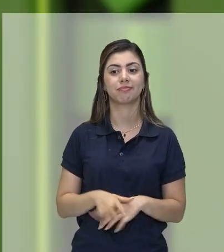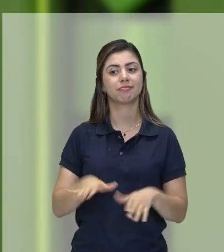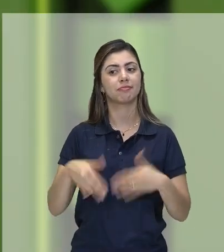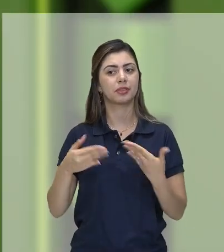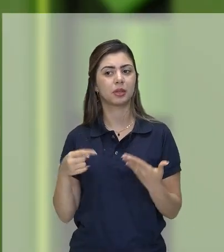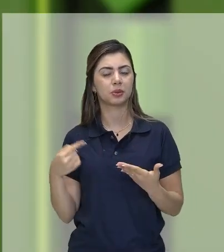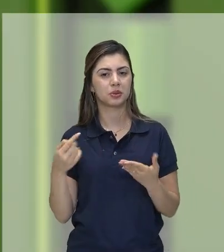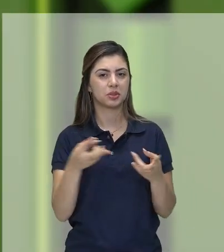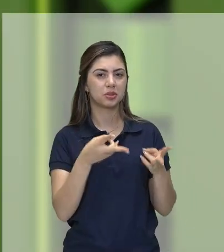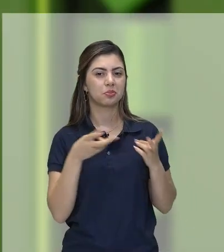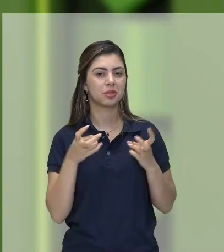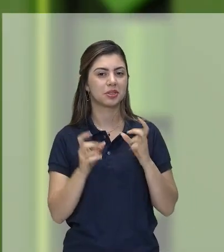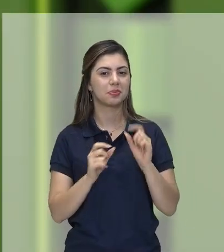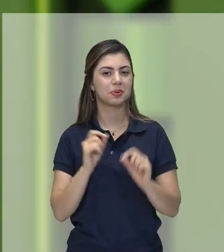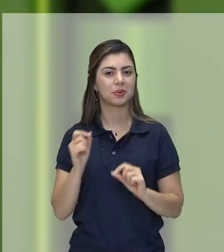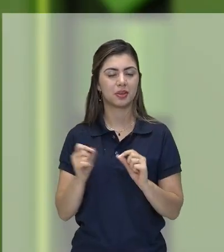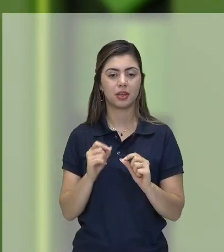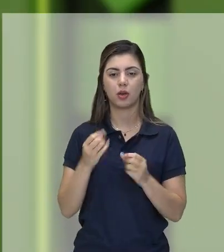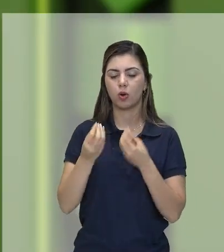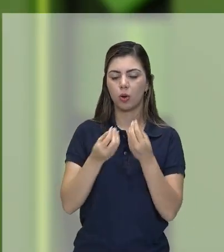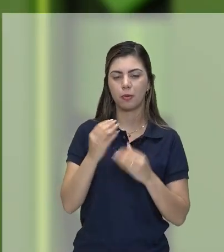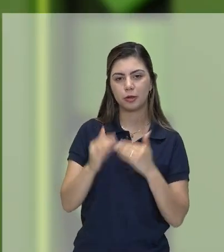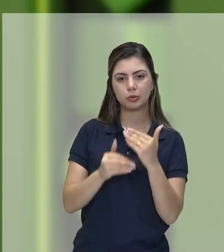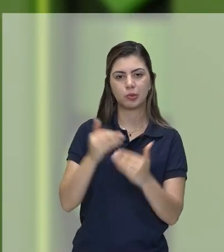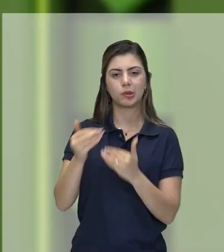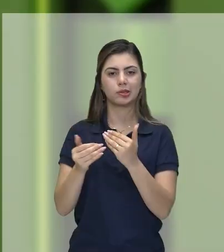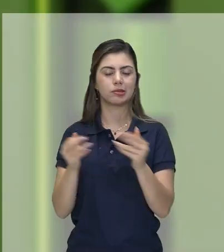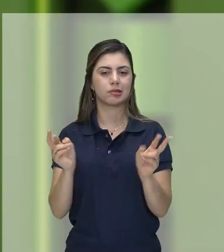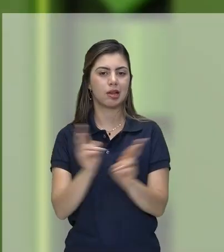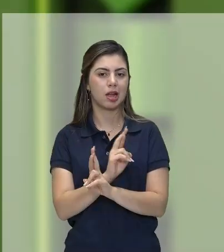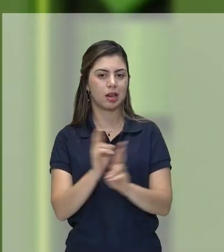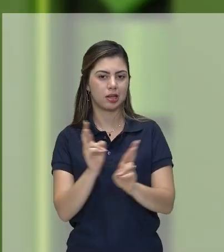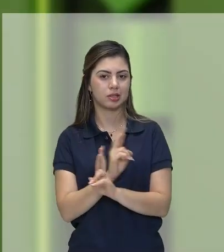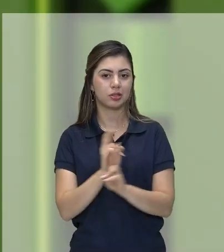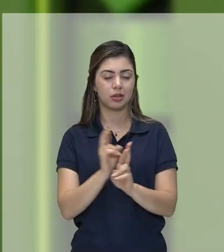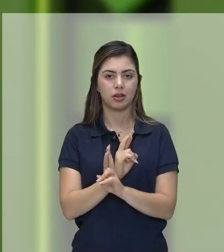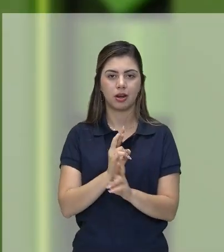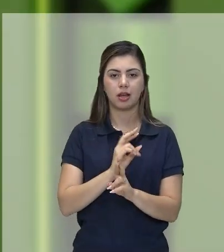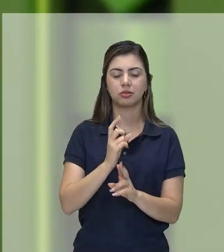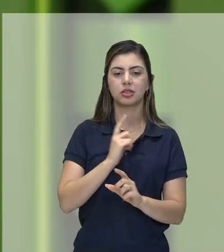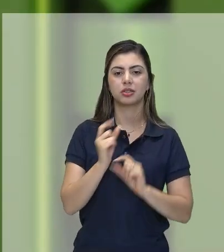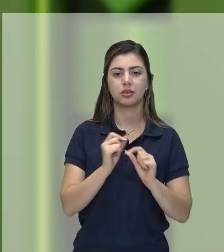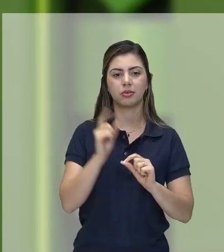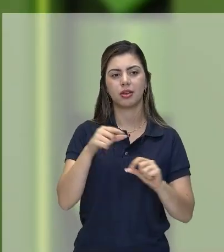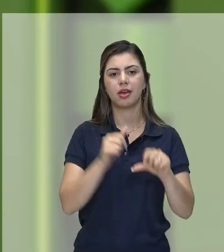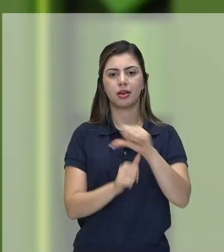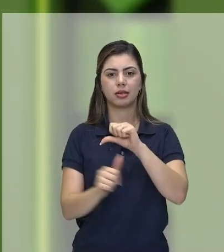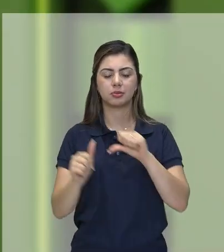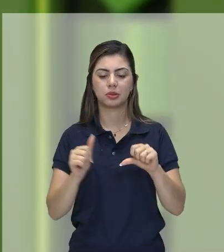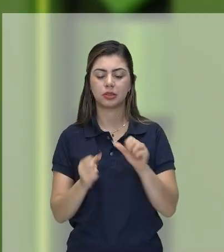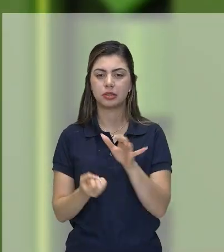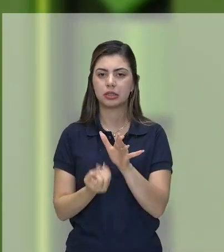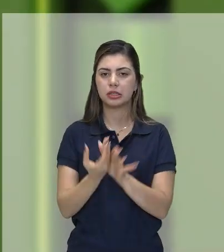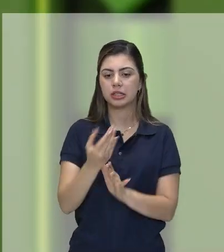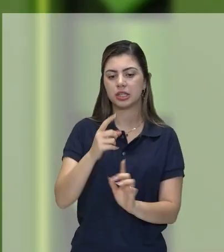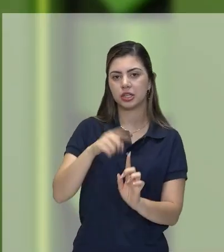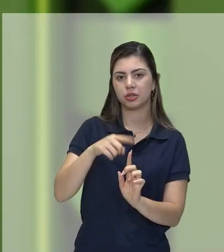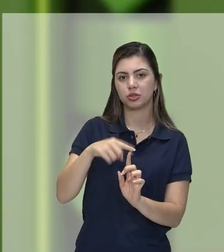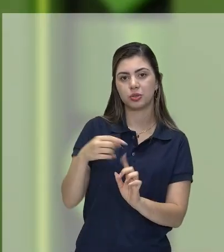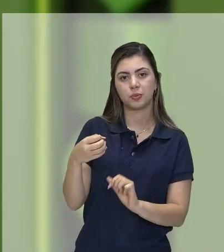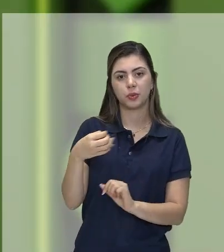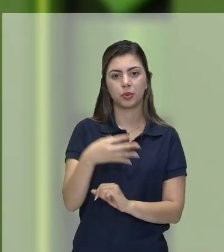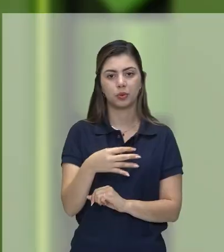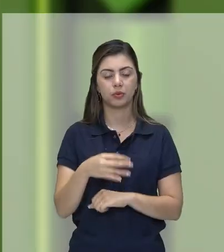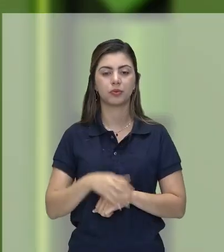podemos verificar aí, né, os processos relacionados à especiação, que é a origem de uma nova espécie.